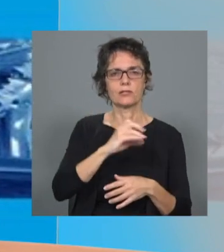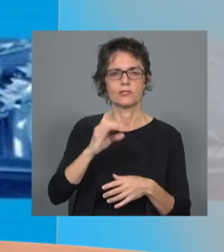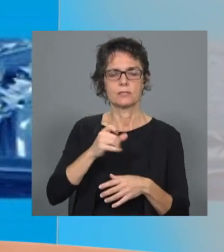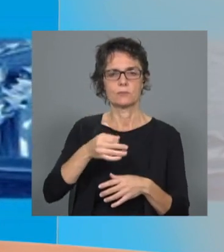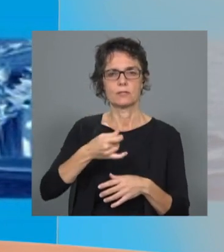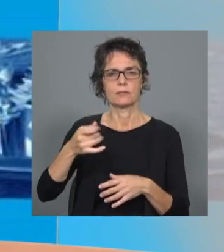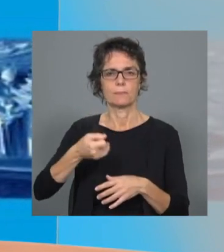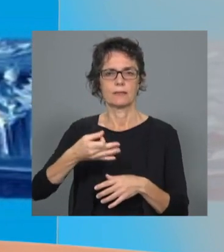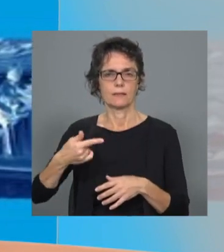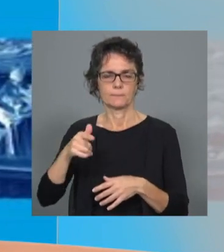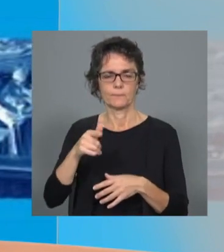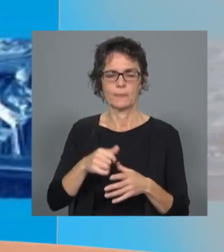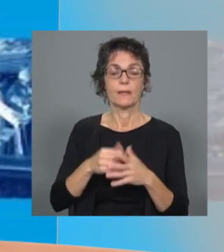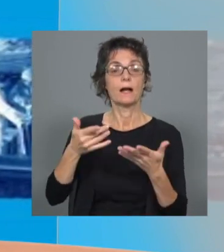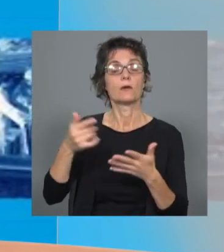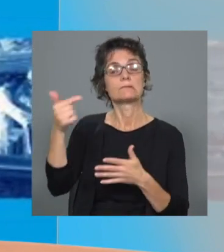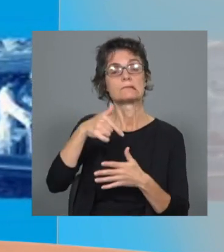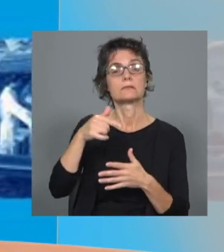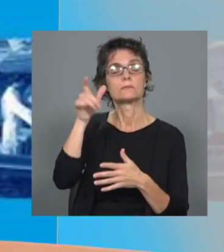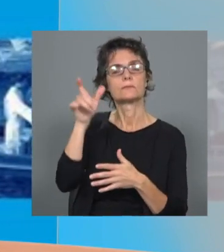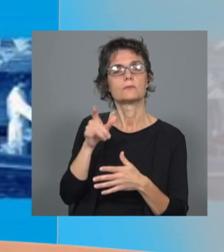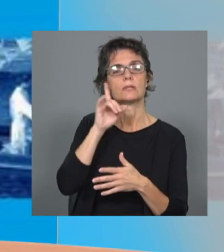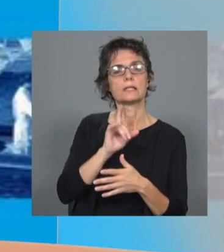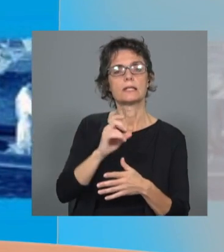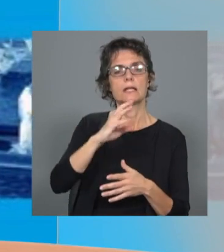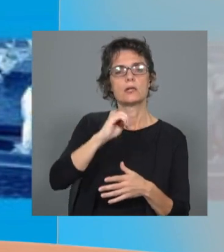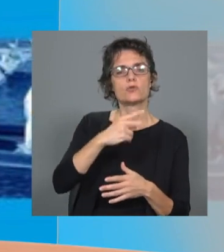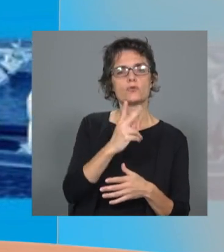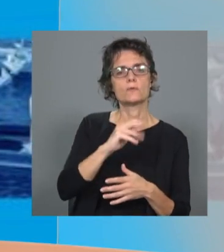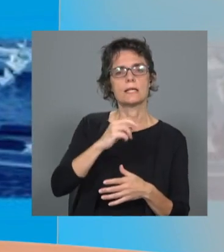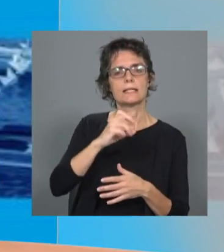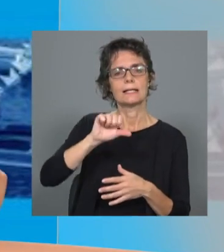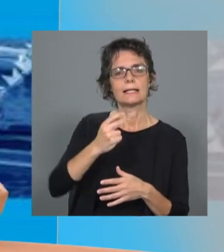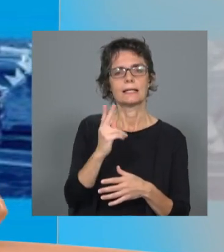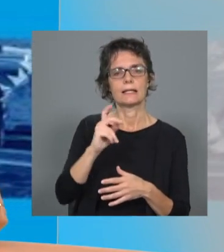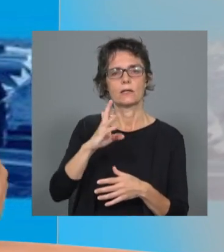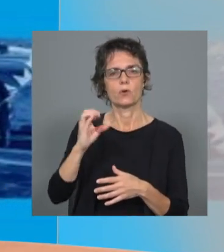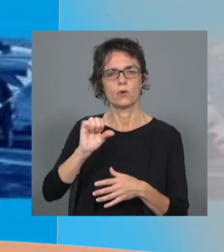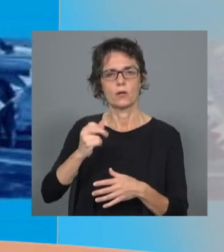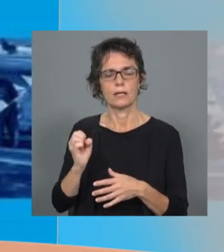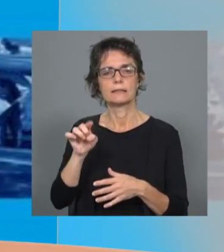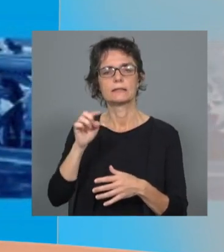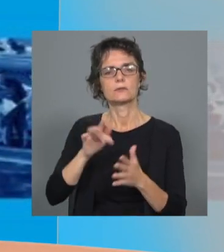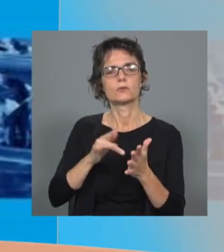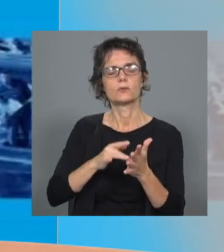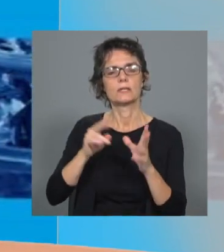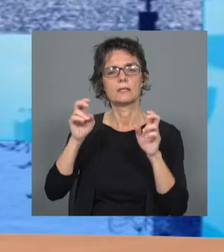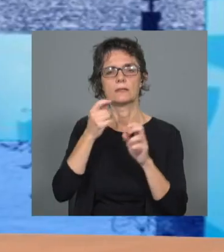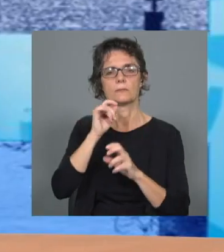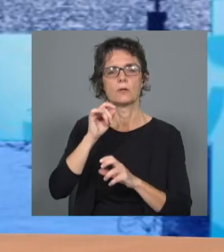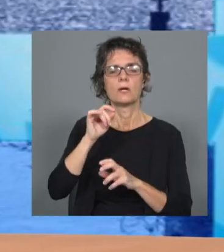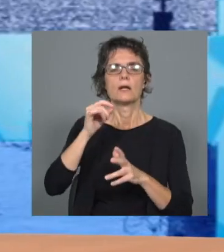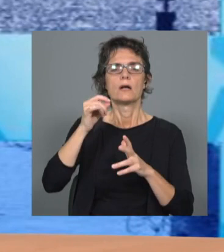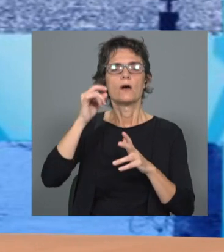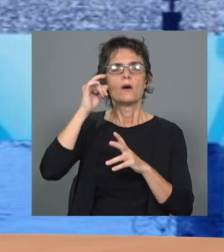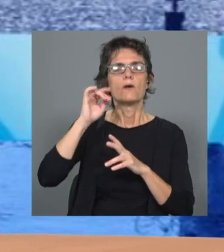agência.eclésia.pt. Falamos agora com Susana Queiroga sobre o livro Voar na Fantasia, que será apresentado precisamente hoje. Susana, boa